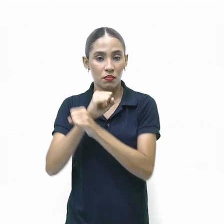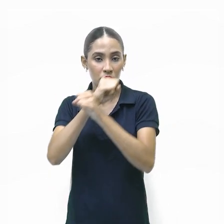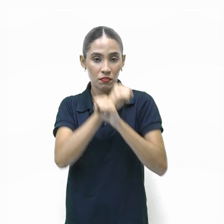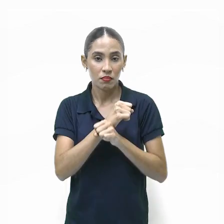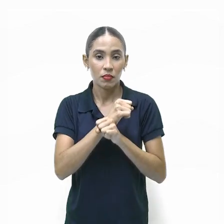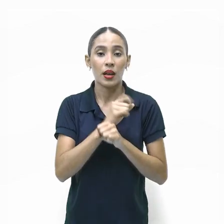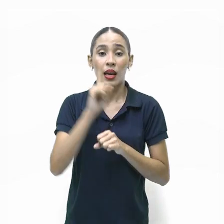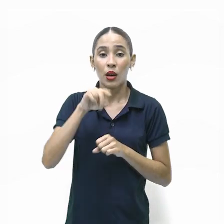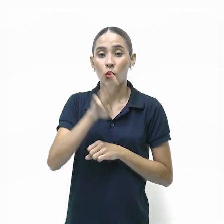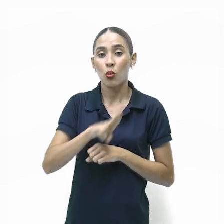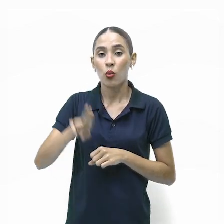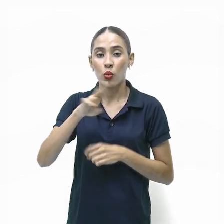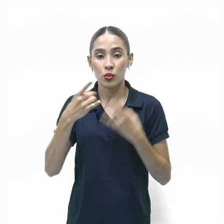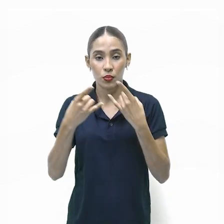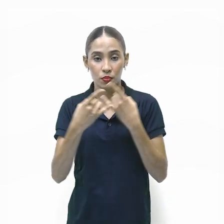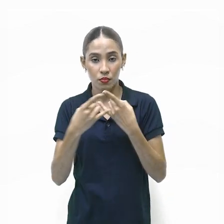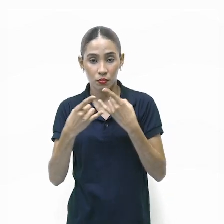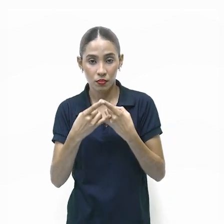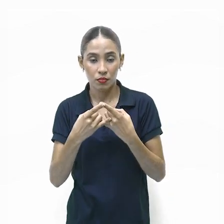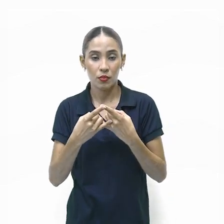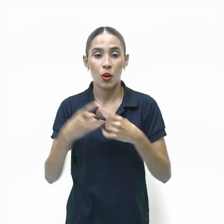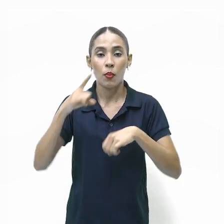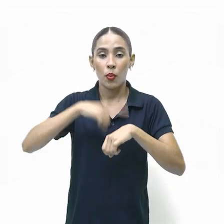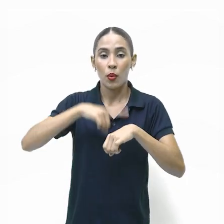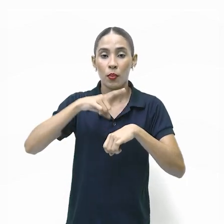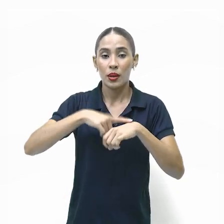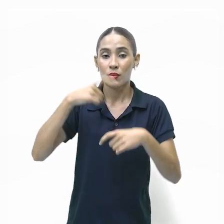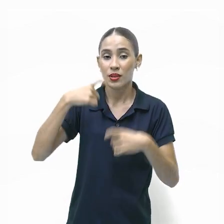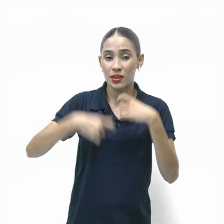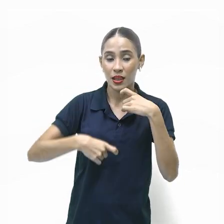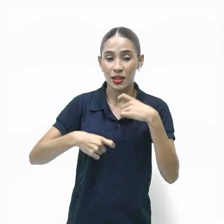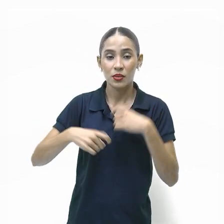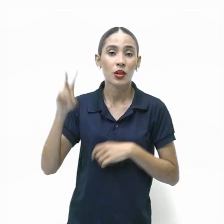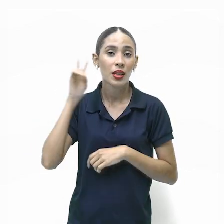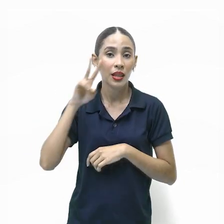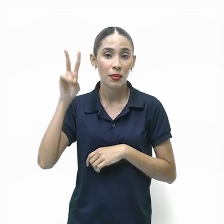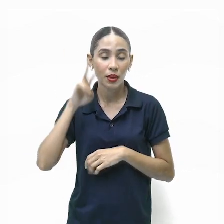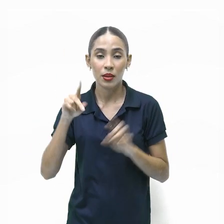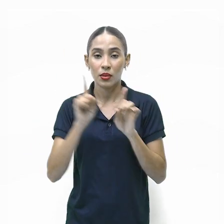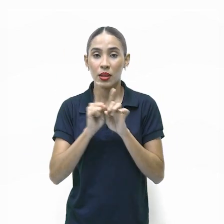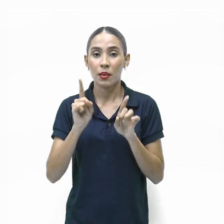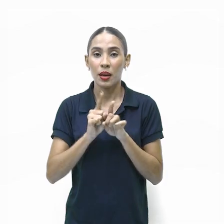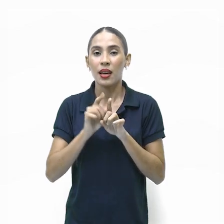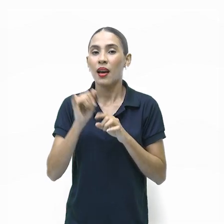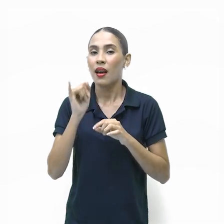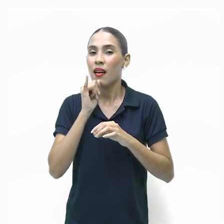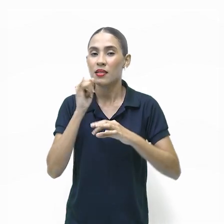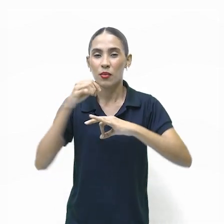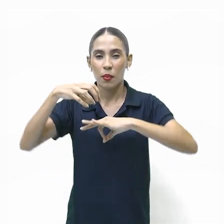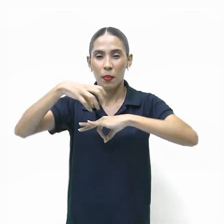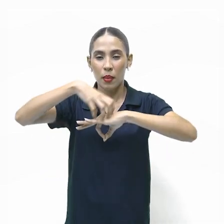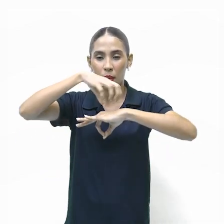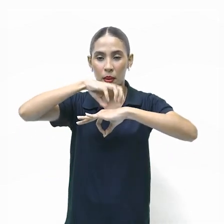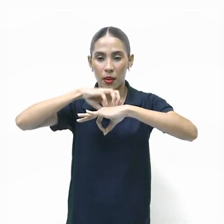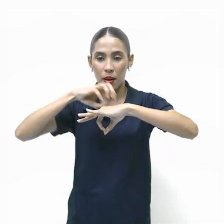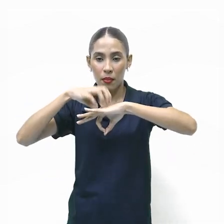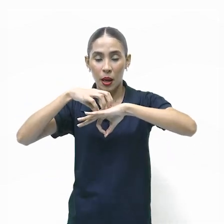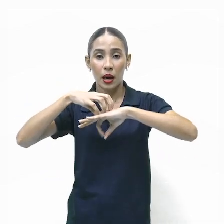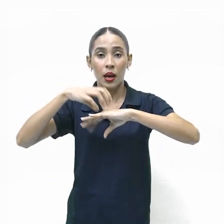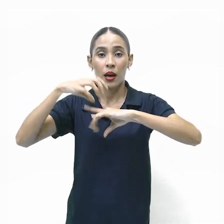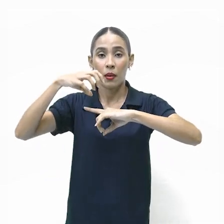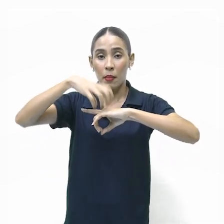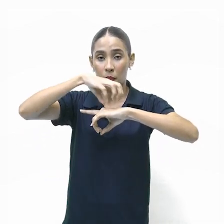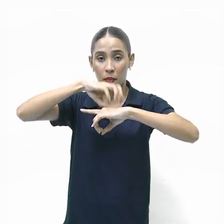de preservativo durante as relações sexuais. Lembrando que essas verrugas, por exemplo, elas podem contaminar